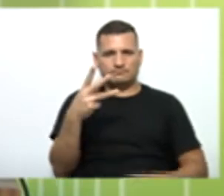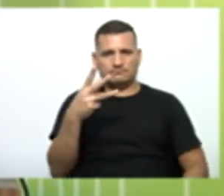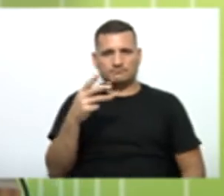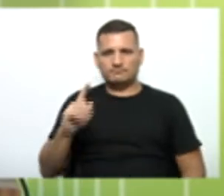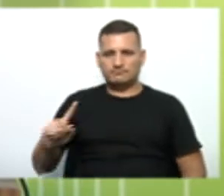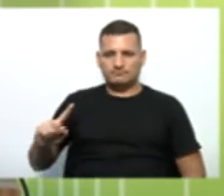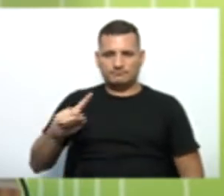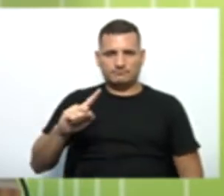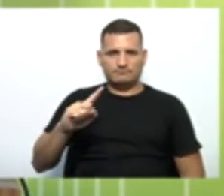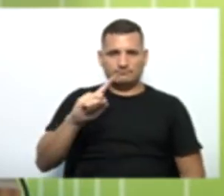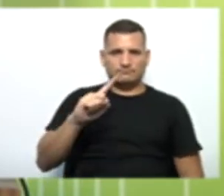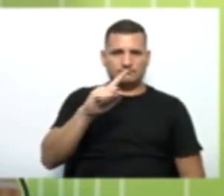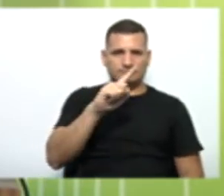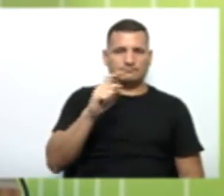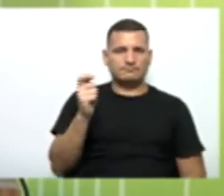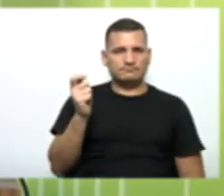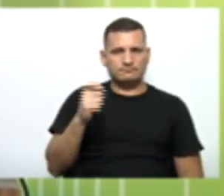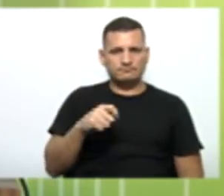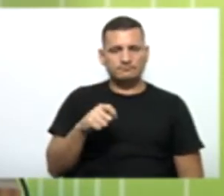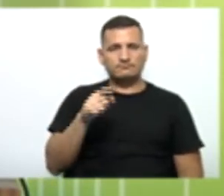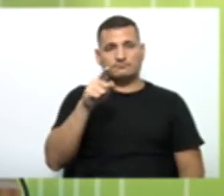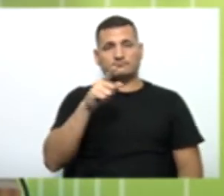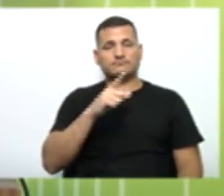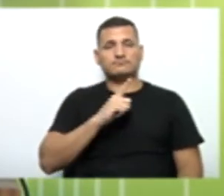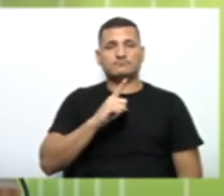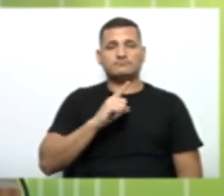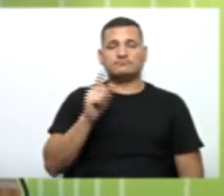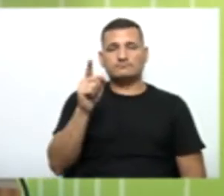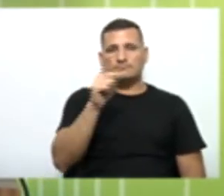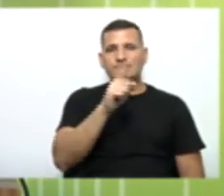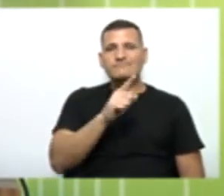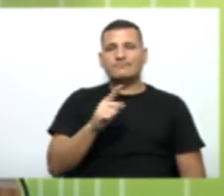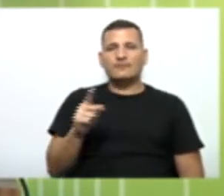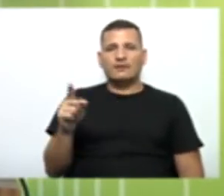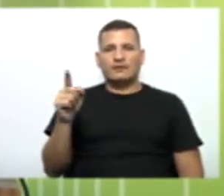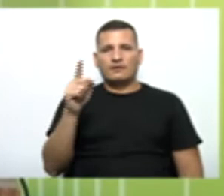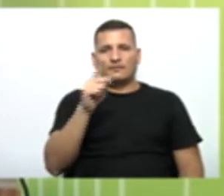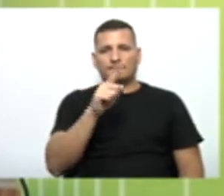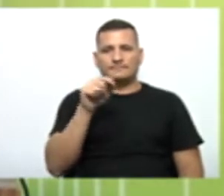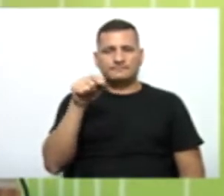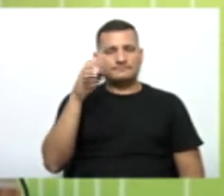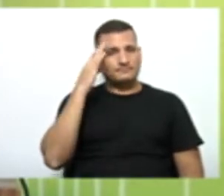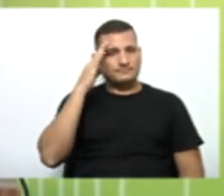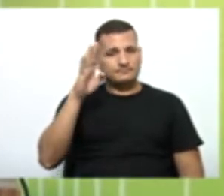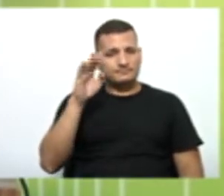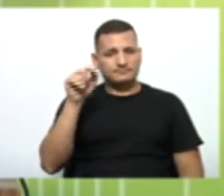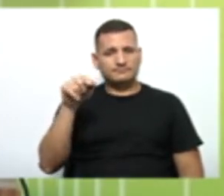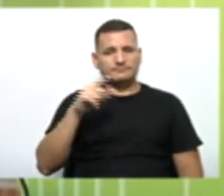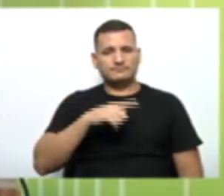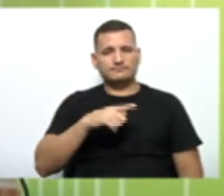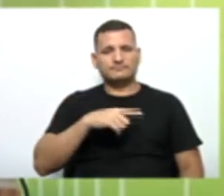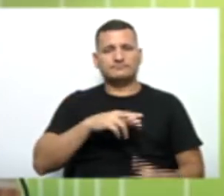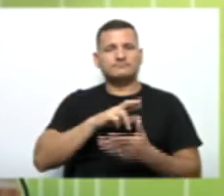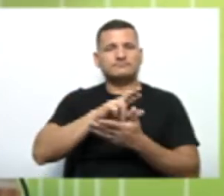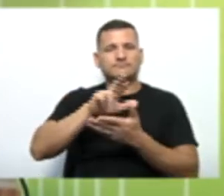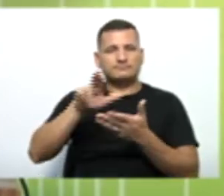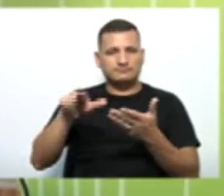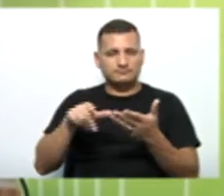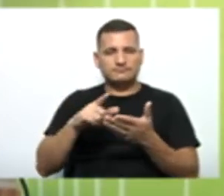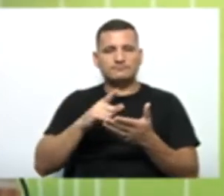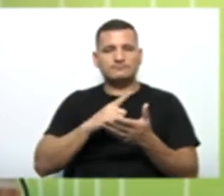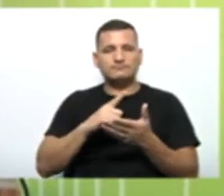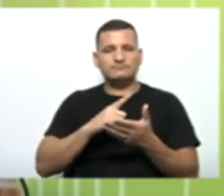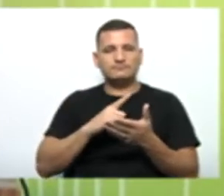principal, certo? Você já identificou que essa funcionalidade desse caso de uso, ela é muito grande, não é isso?